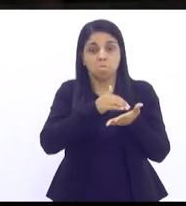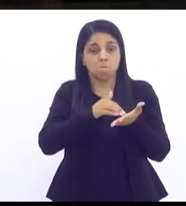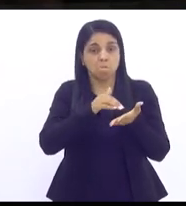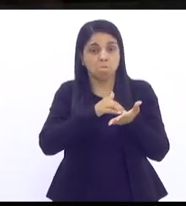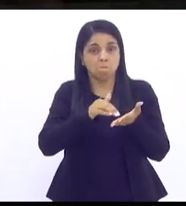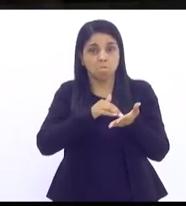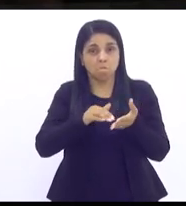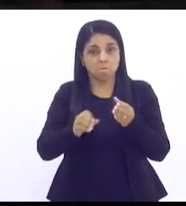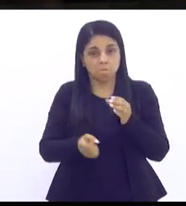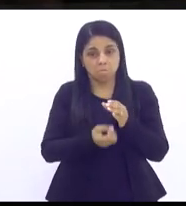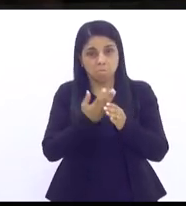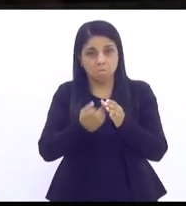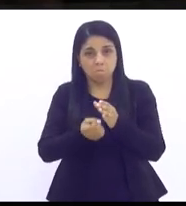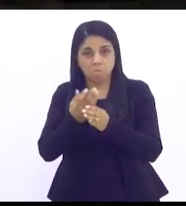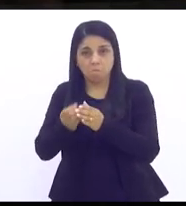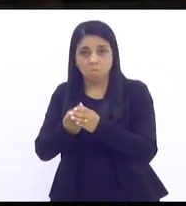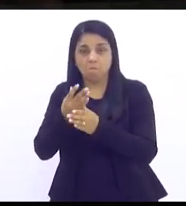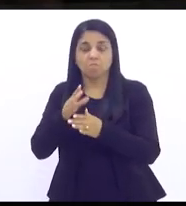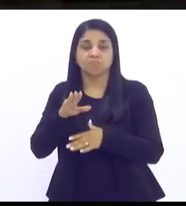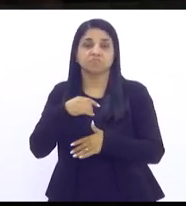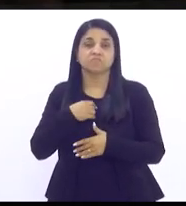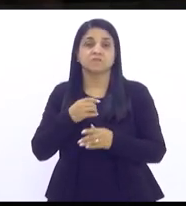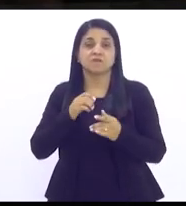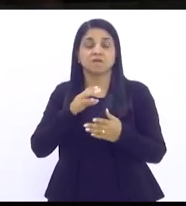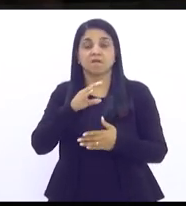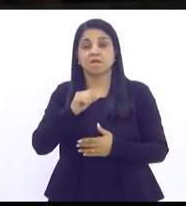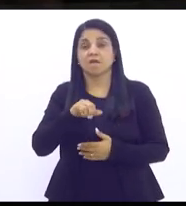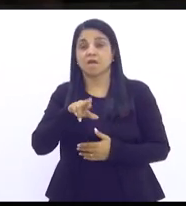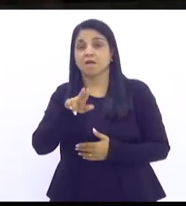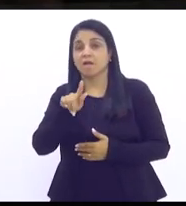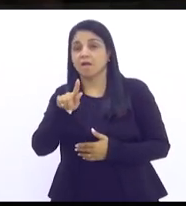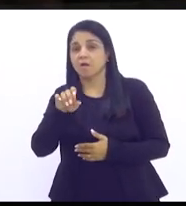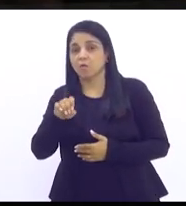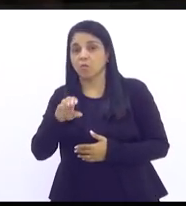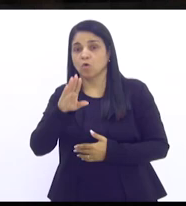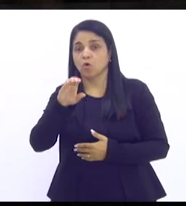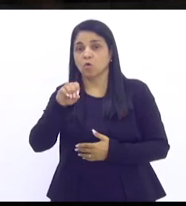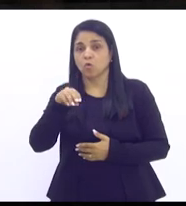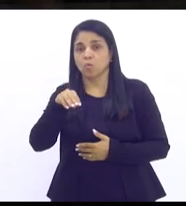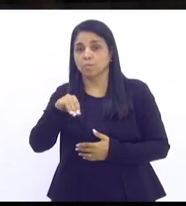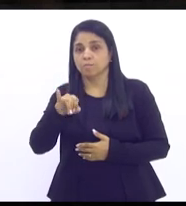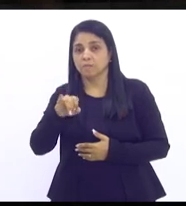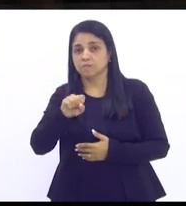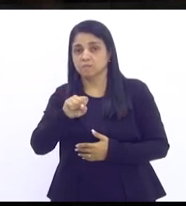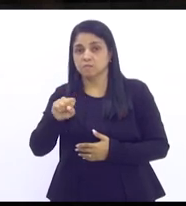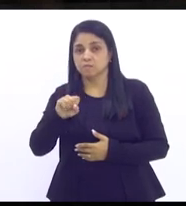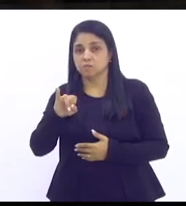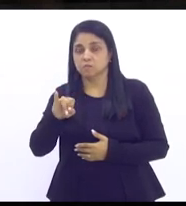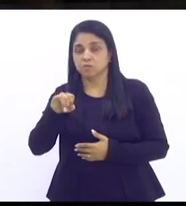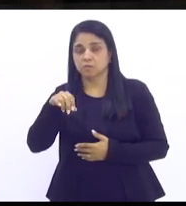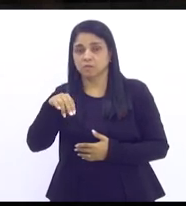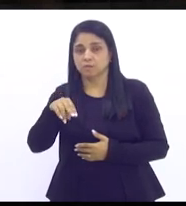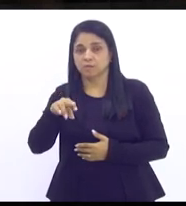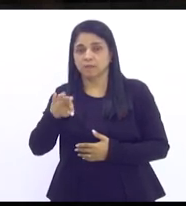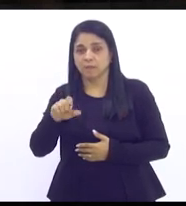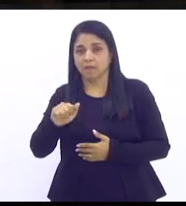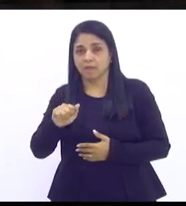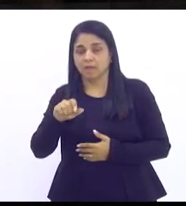que praticamente só tinha cargo comissionado. Nenhum agente público,